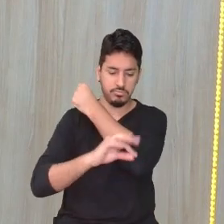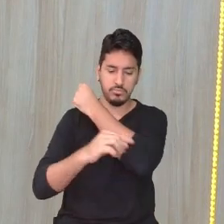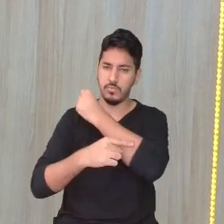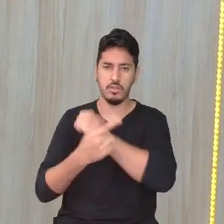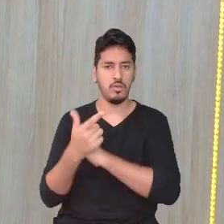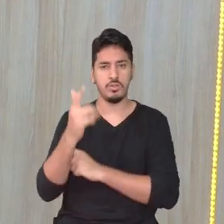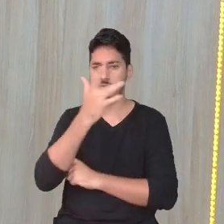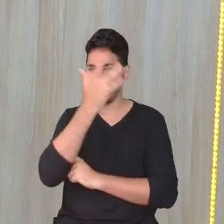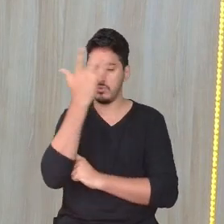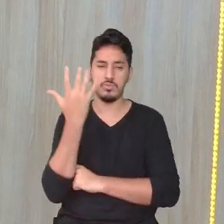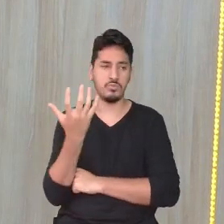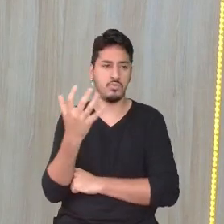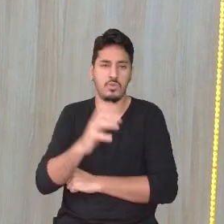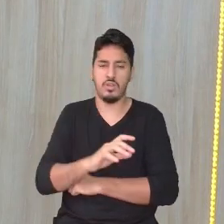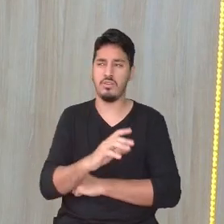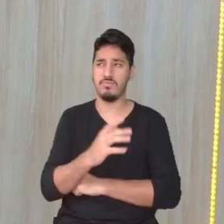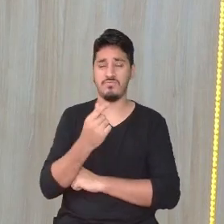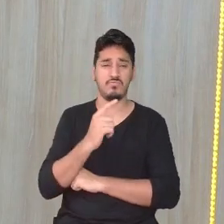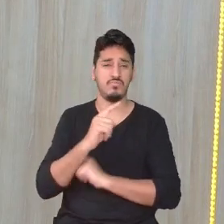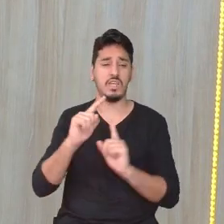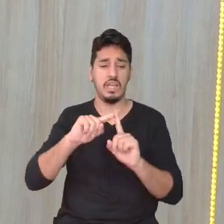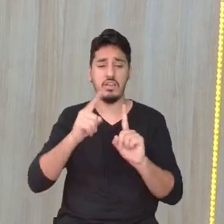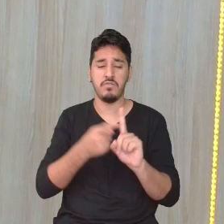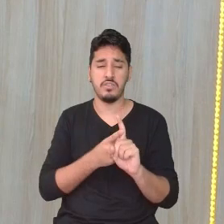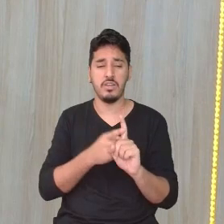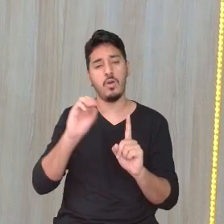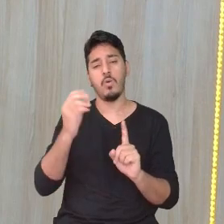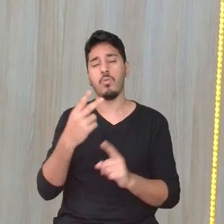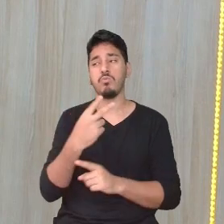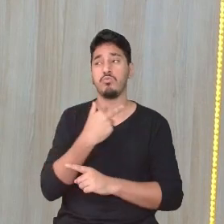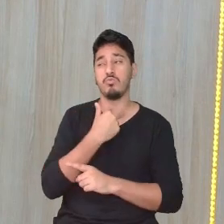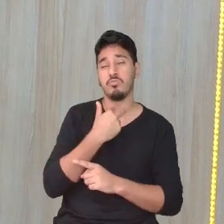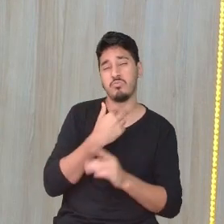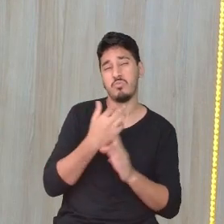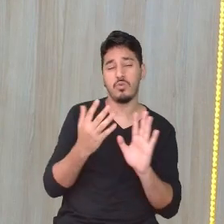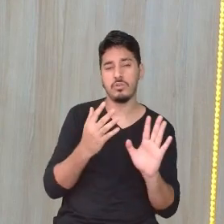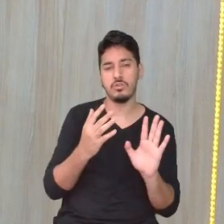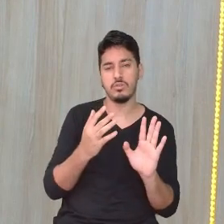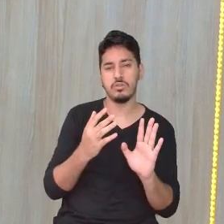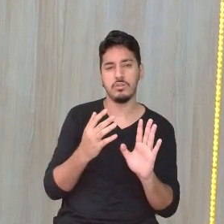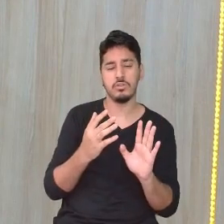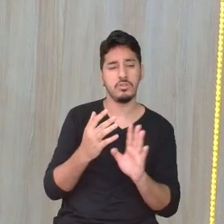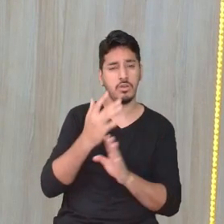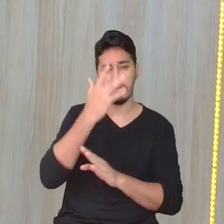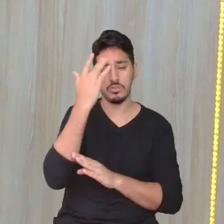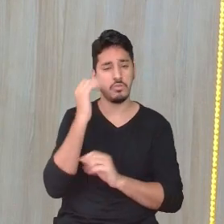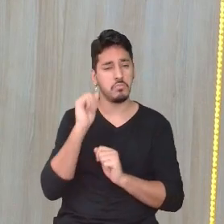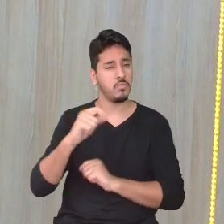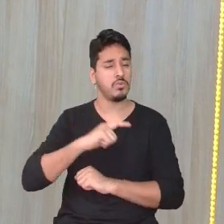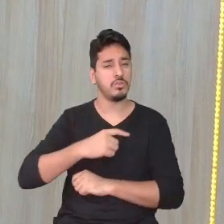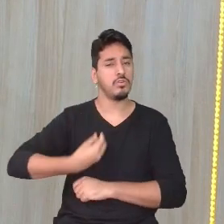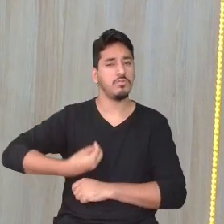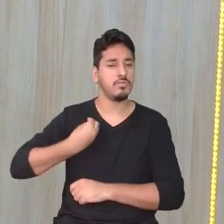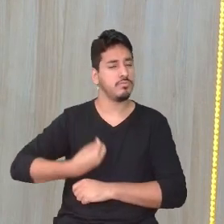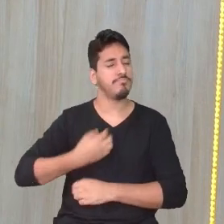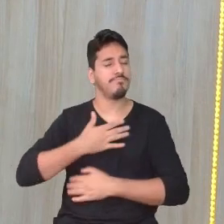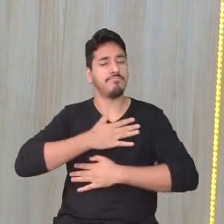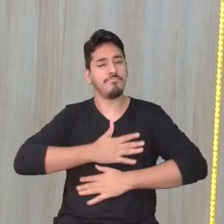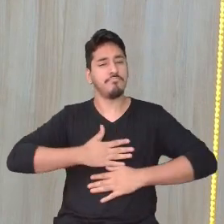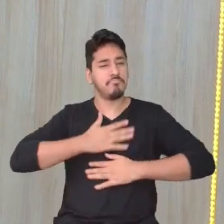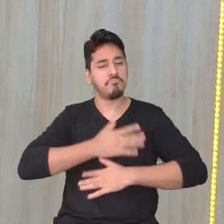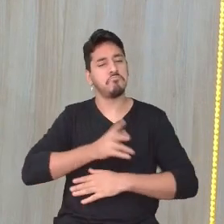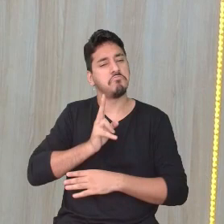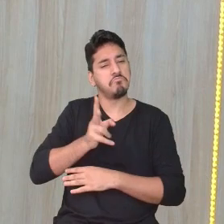não querem mais ter filhos, ou às vezes não podem ter filhos, e a pessoa pode ter uma vida sexual prazerosa,